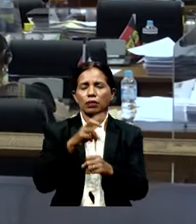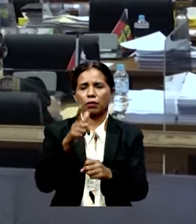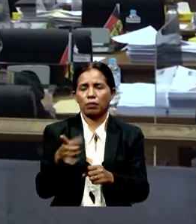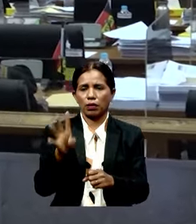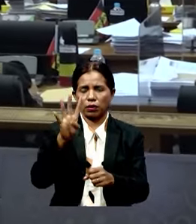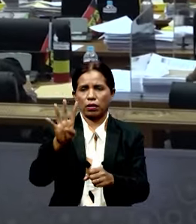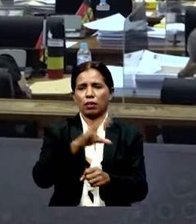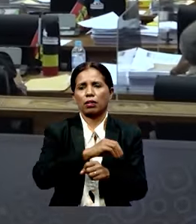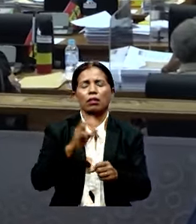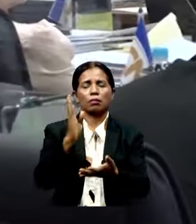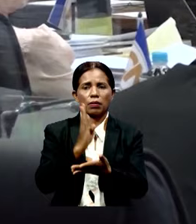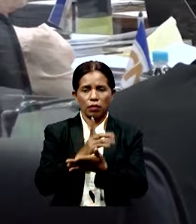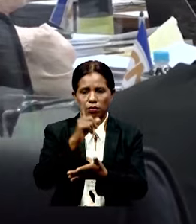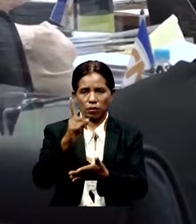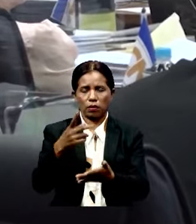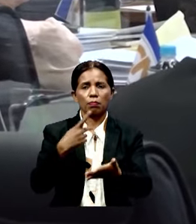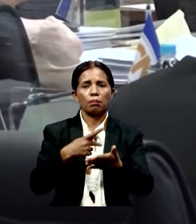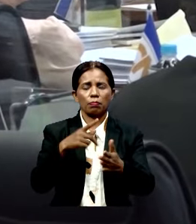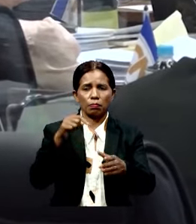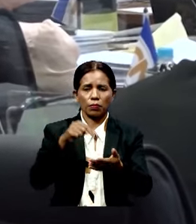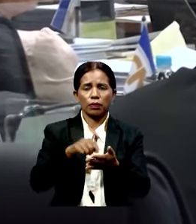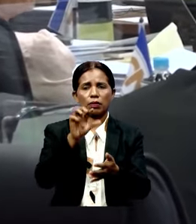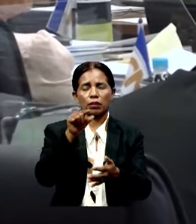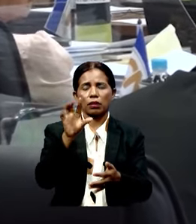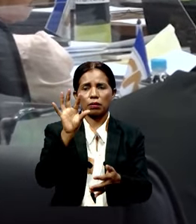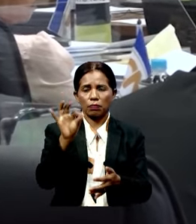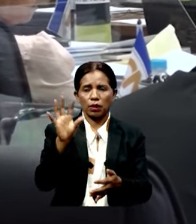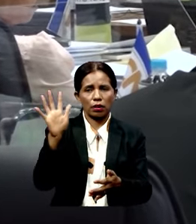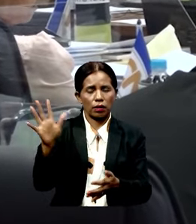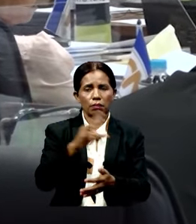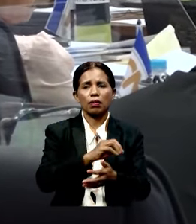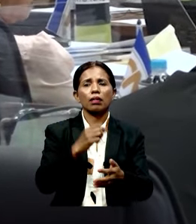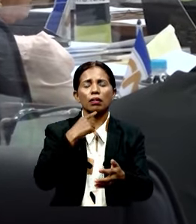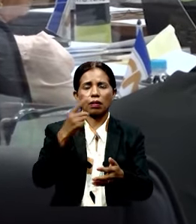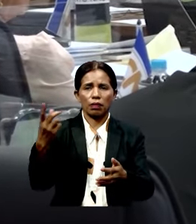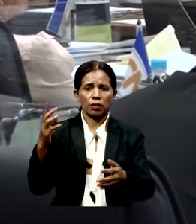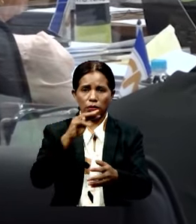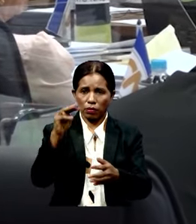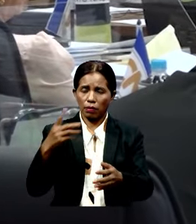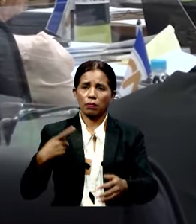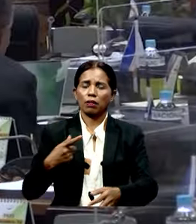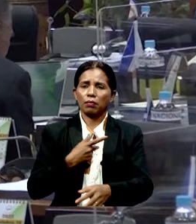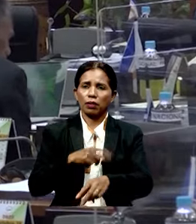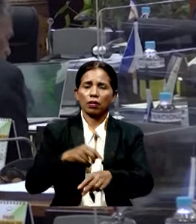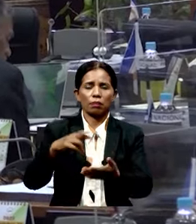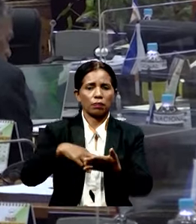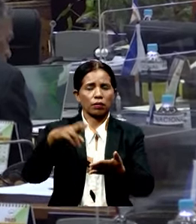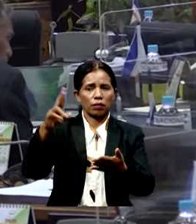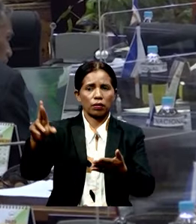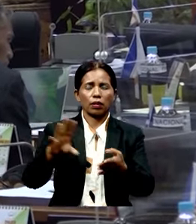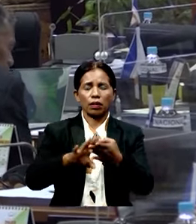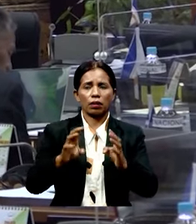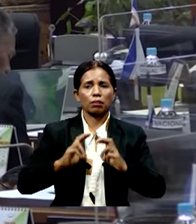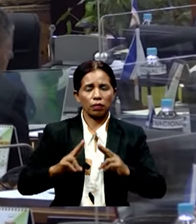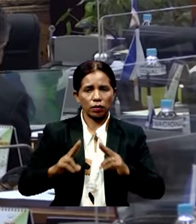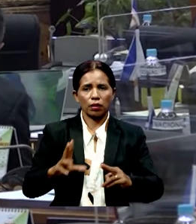ho montante bilion ida pontu sianu resin lima, ba Parlamento Nacional, no ia segunda ne, Parlamento Nacional consegue aprova una pedido urgensia